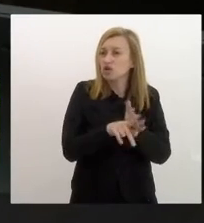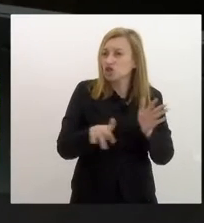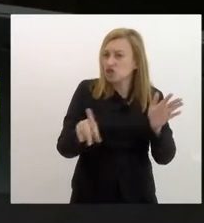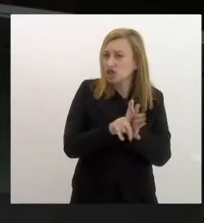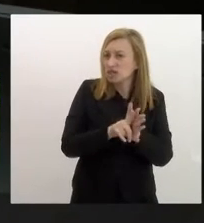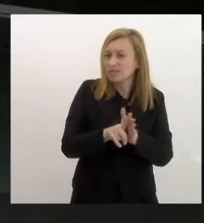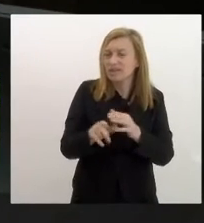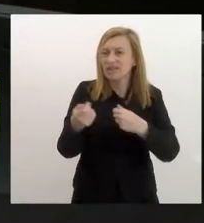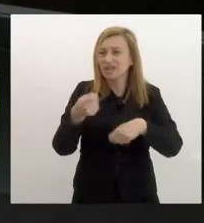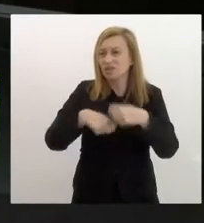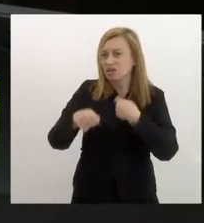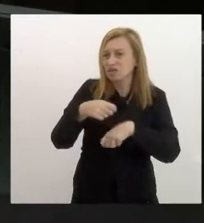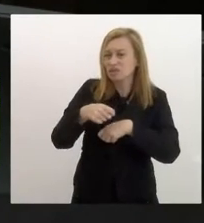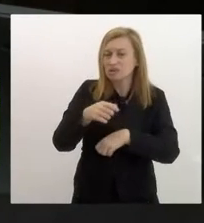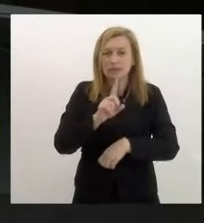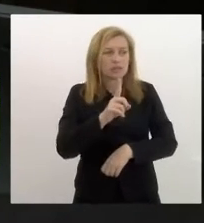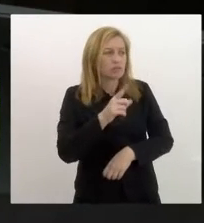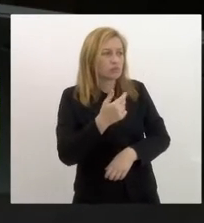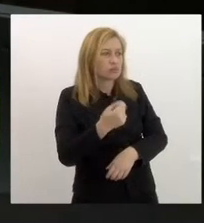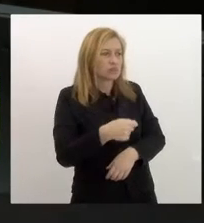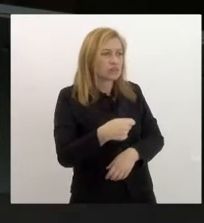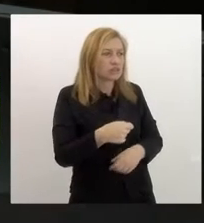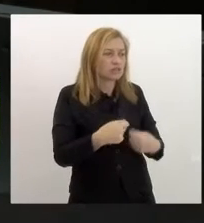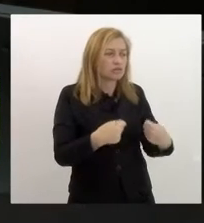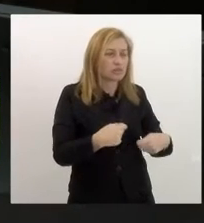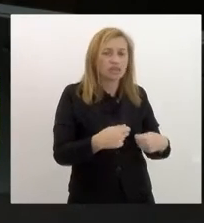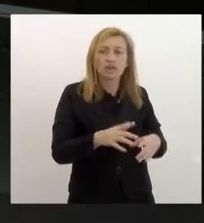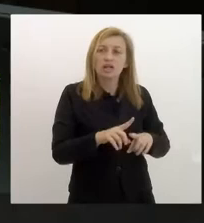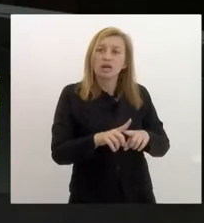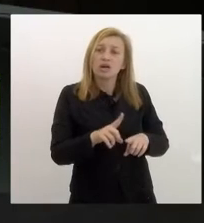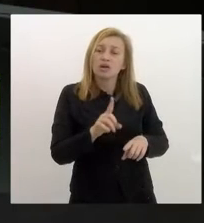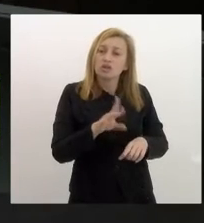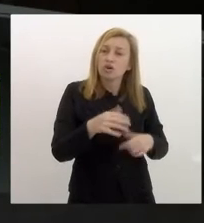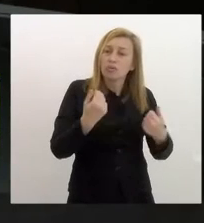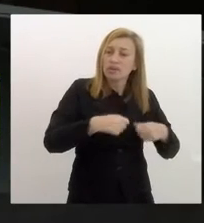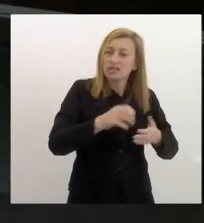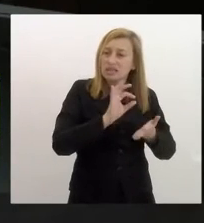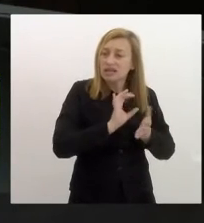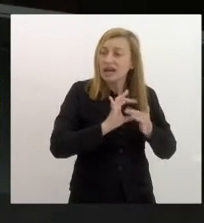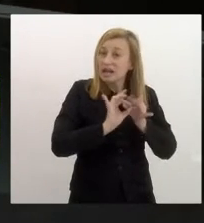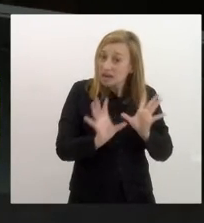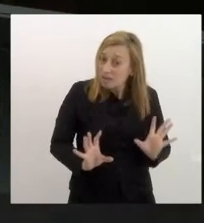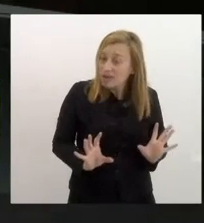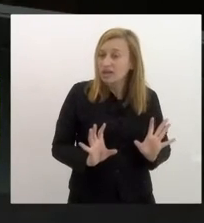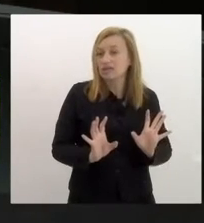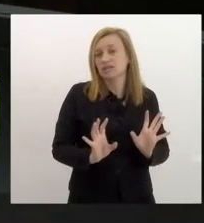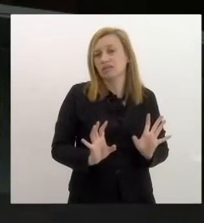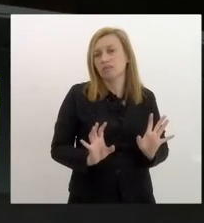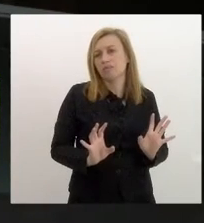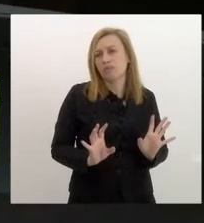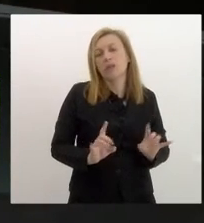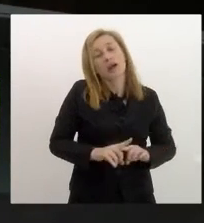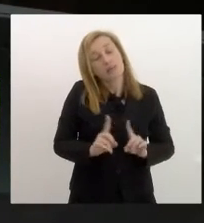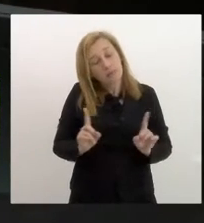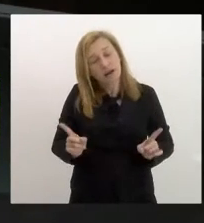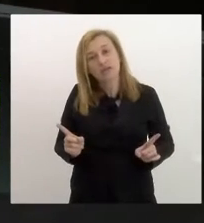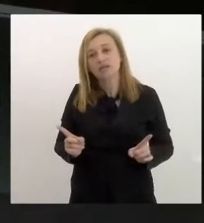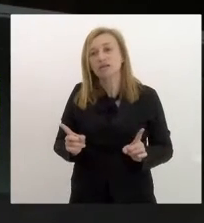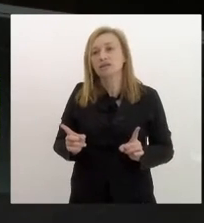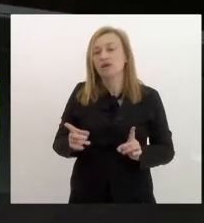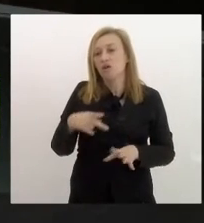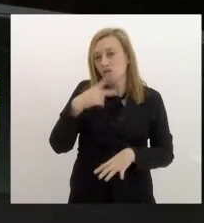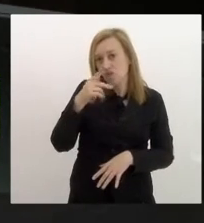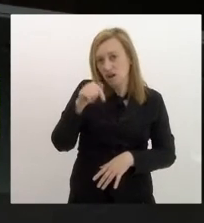essa negociação não necessariamente a gente só precisa da autorização e mas eu faço questão